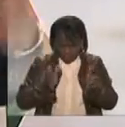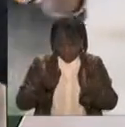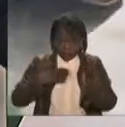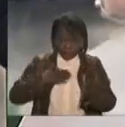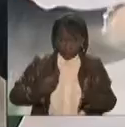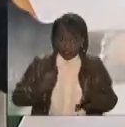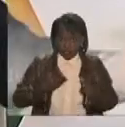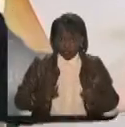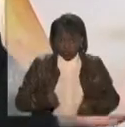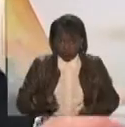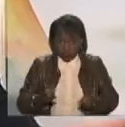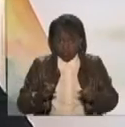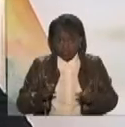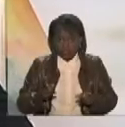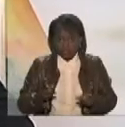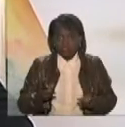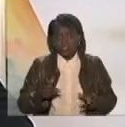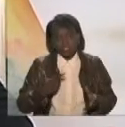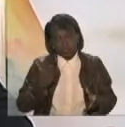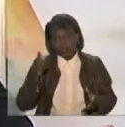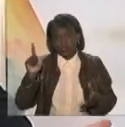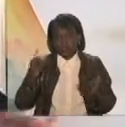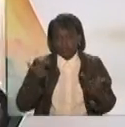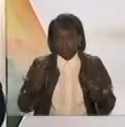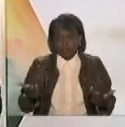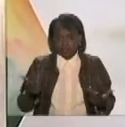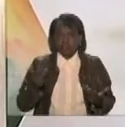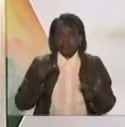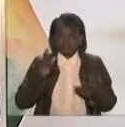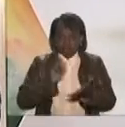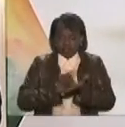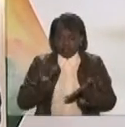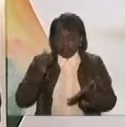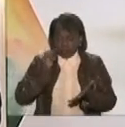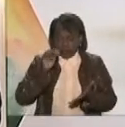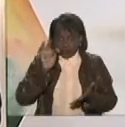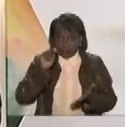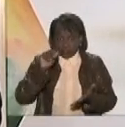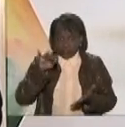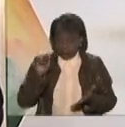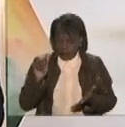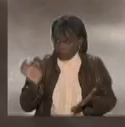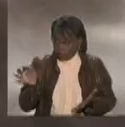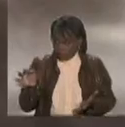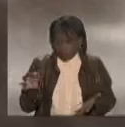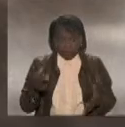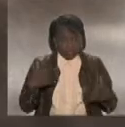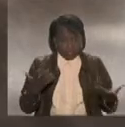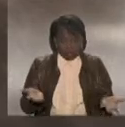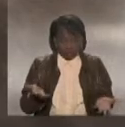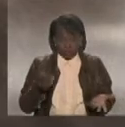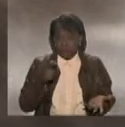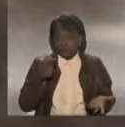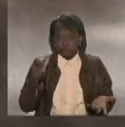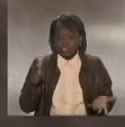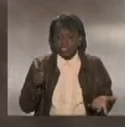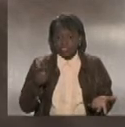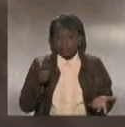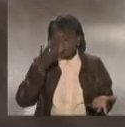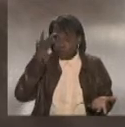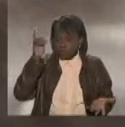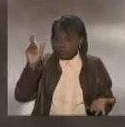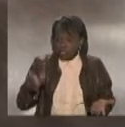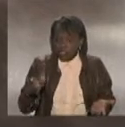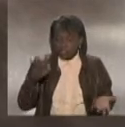vida, é uma outra coisa, que é exatamente o que a Fátima estava falando, não é isso? Se você não tem para